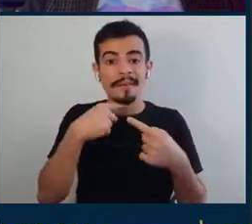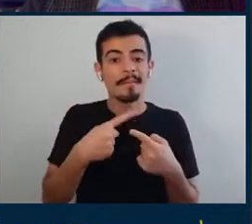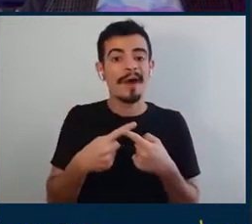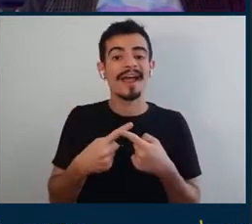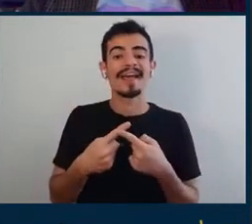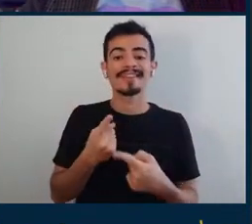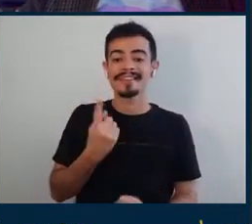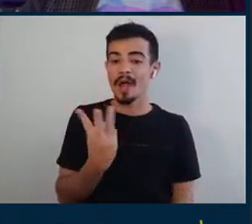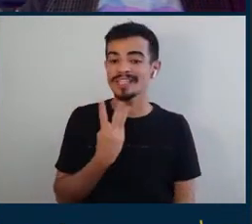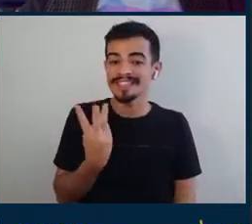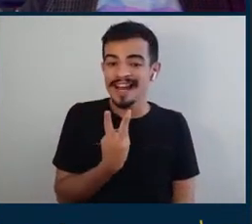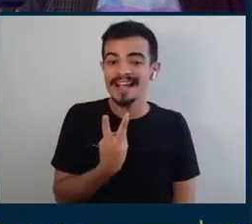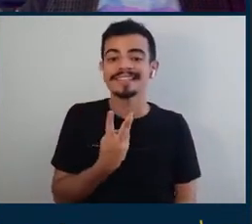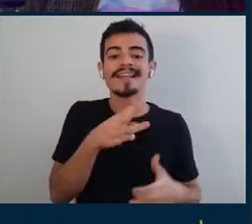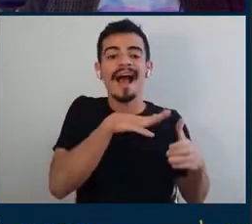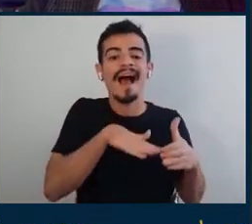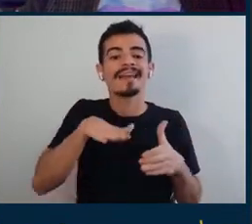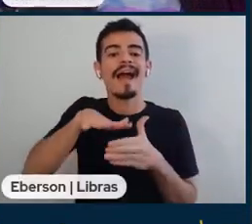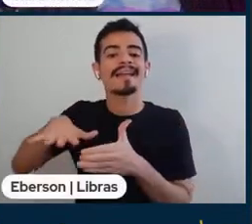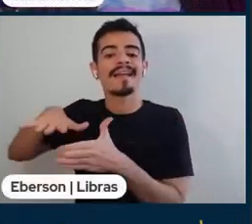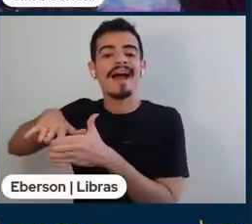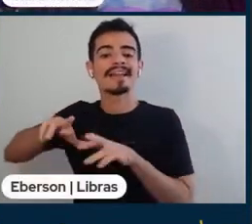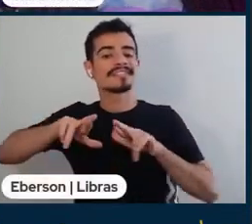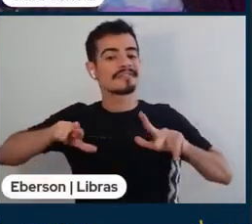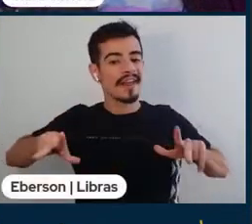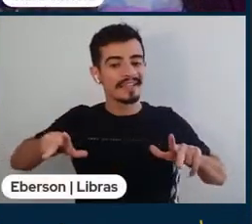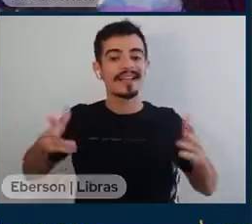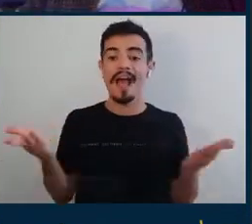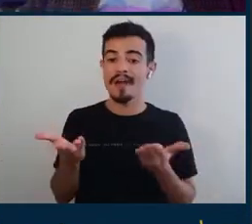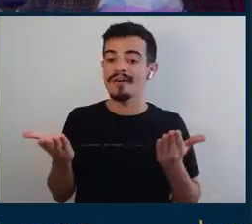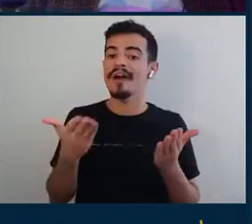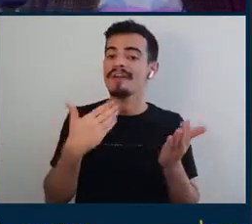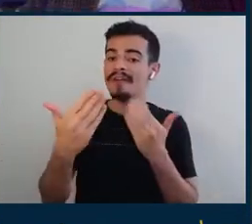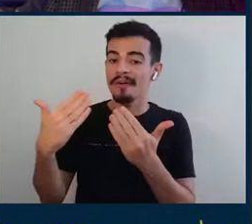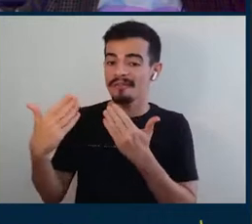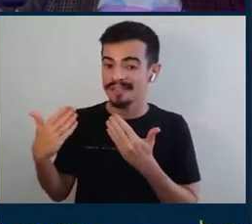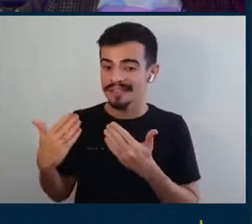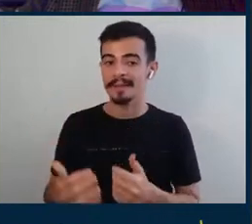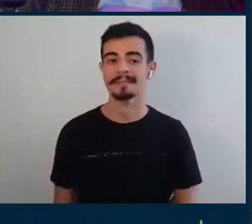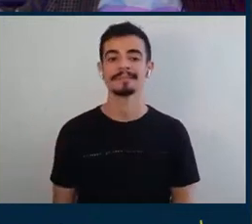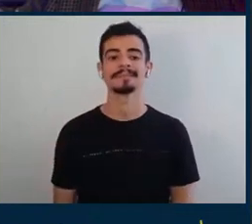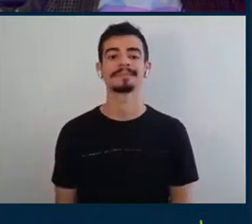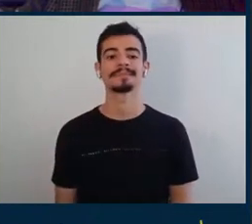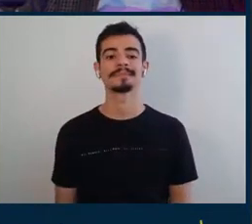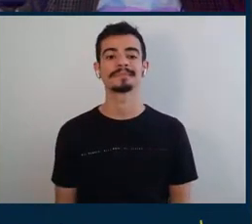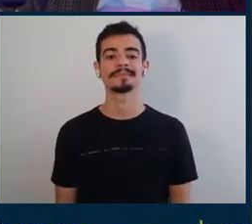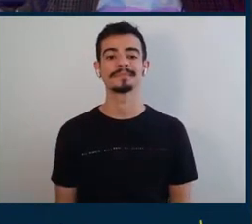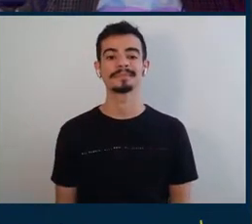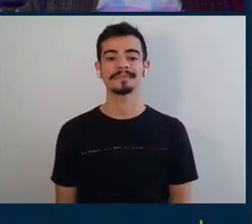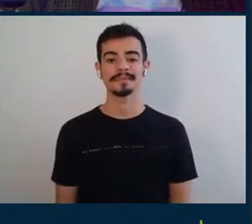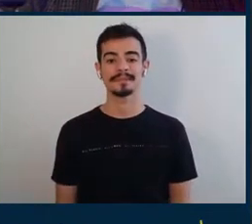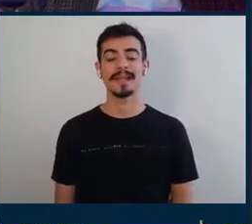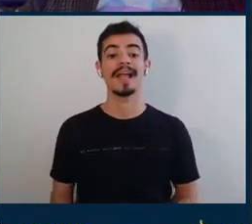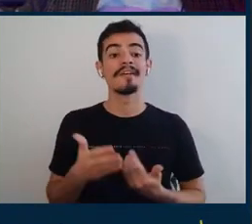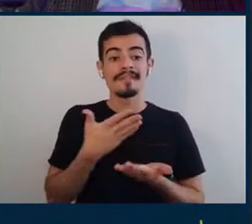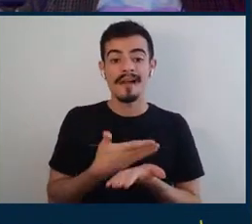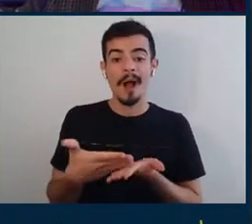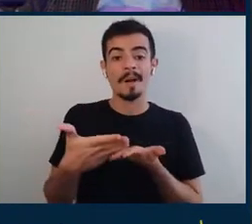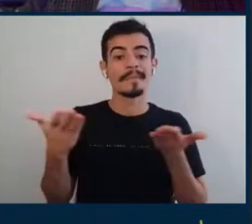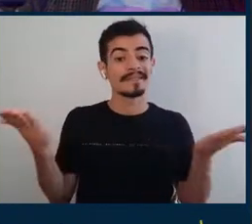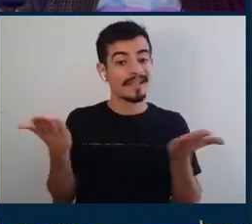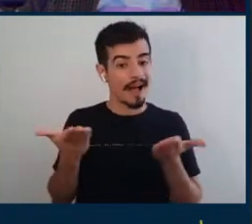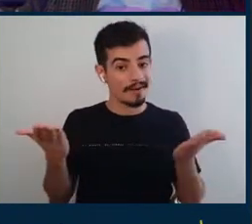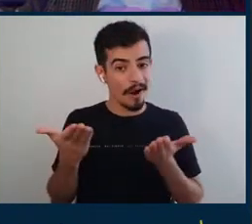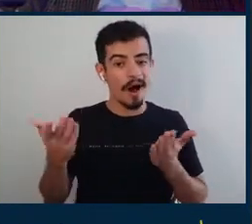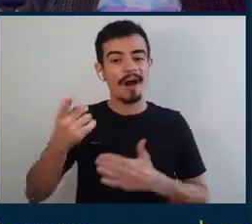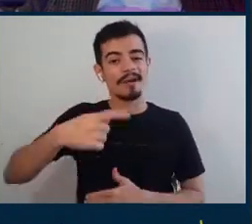áreas, e estamos aqui para conversar. Show de bola. Então, para começar o nosso bate-papo, enquanto vocês vão pensando